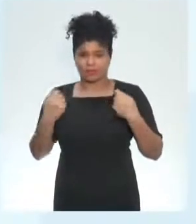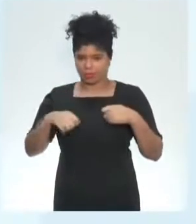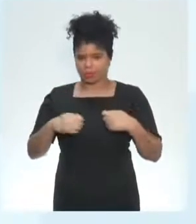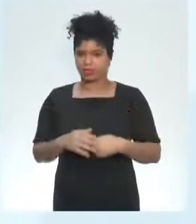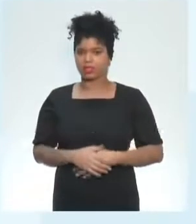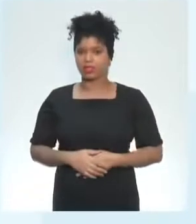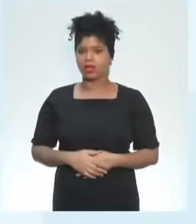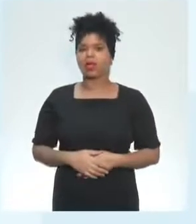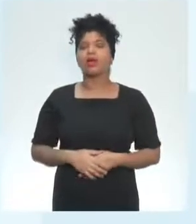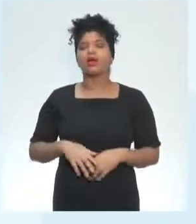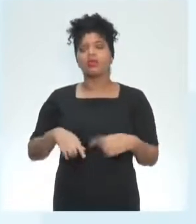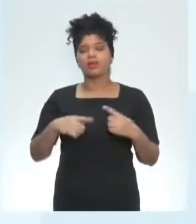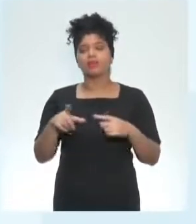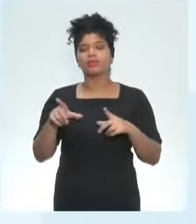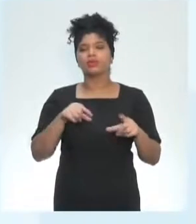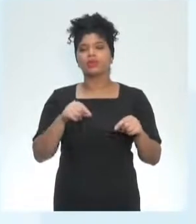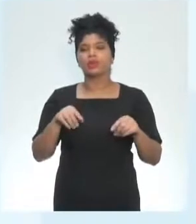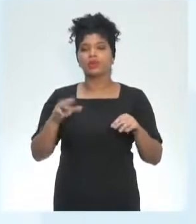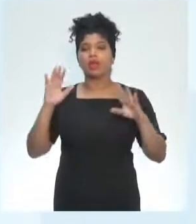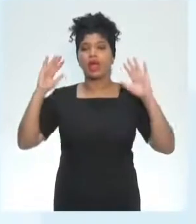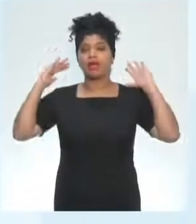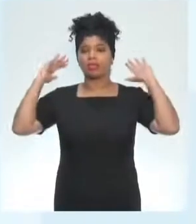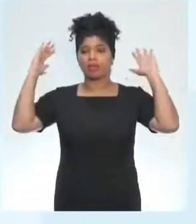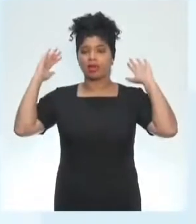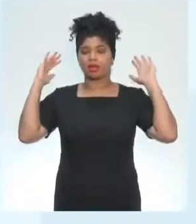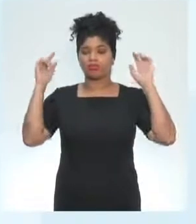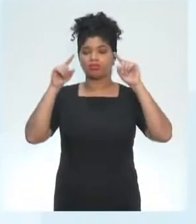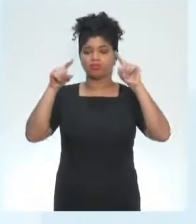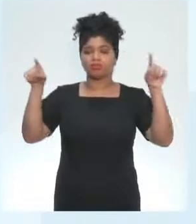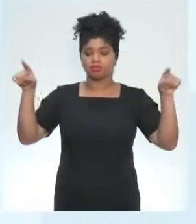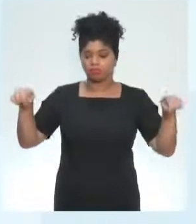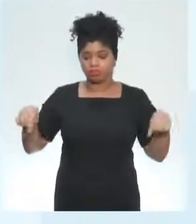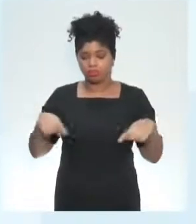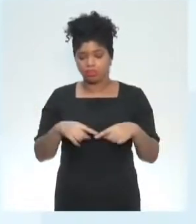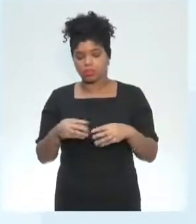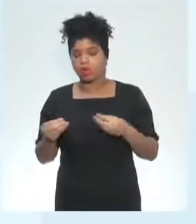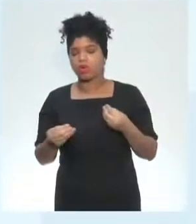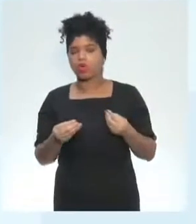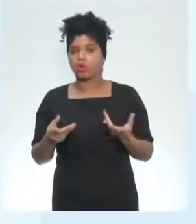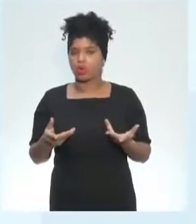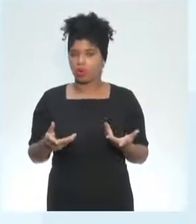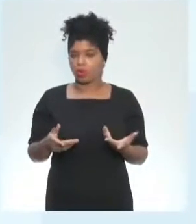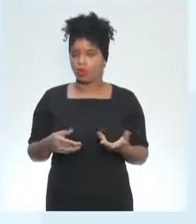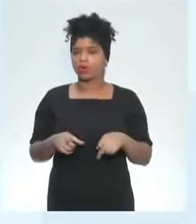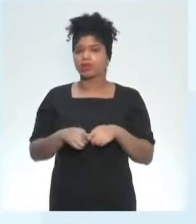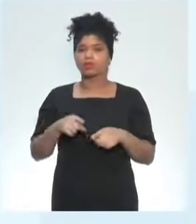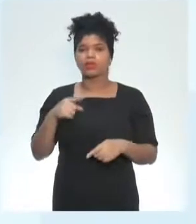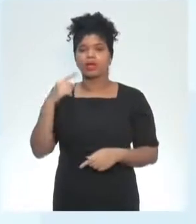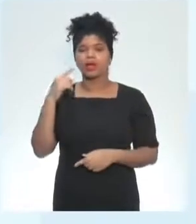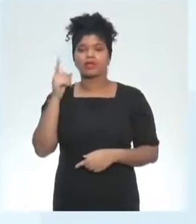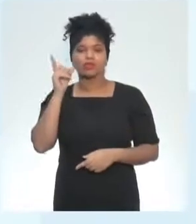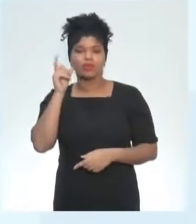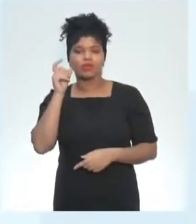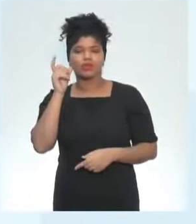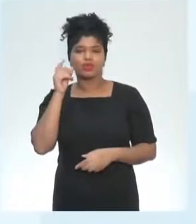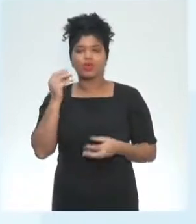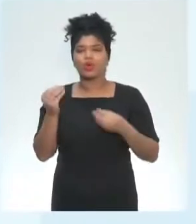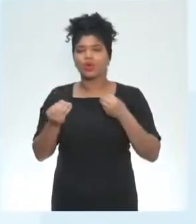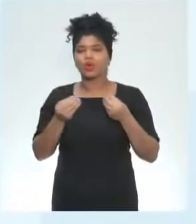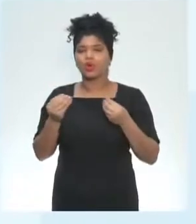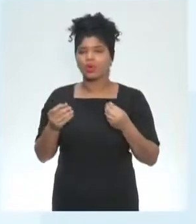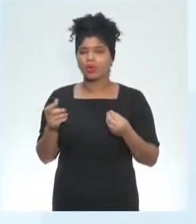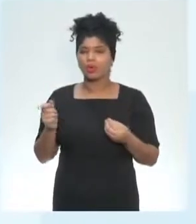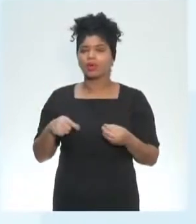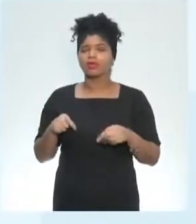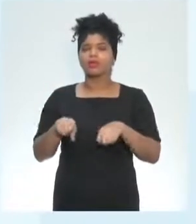definir na fase esses cenários, também, os recursos de ambientação de cena, a sonoplastia, enfim. Então, depois a gente chega à fase